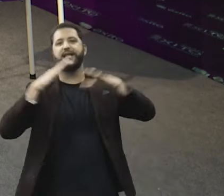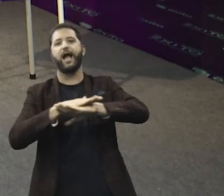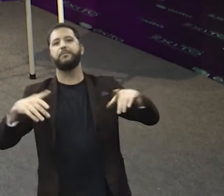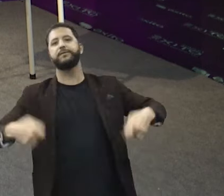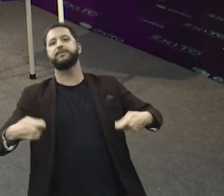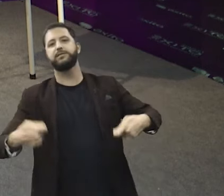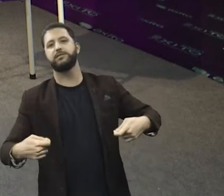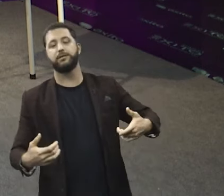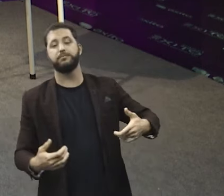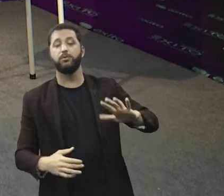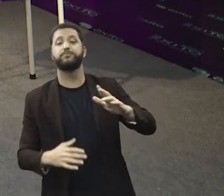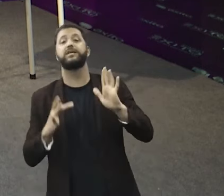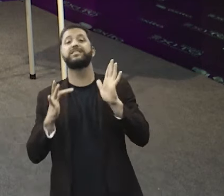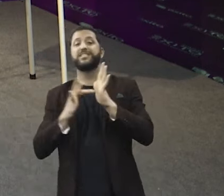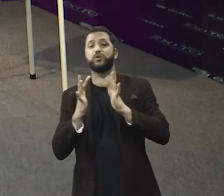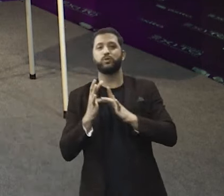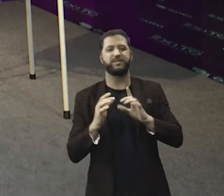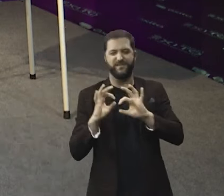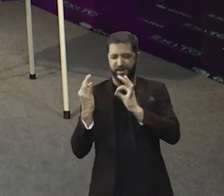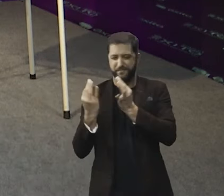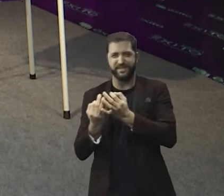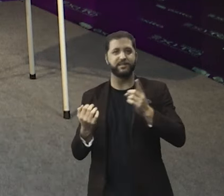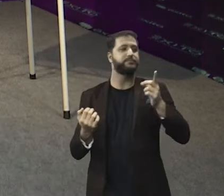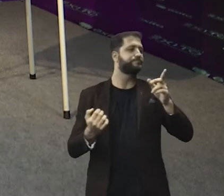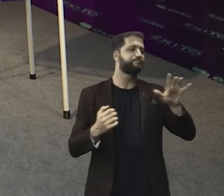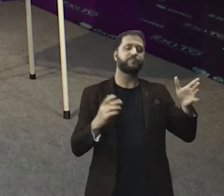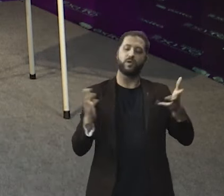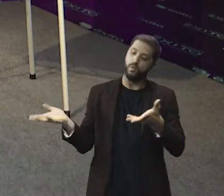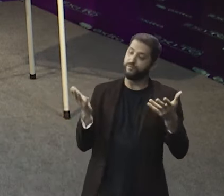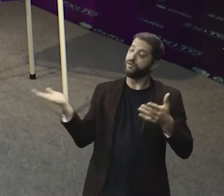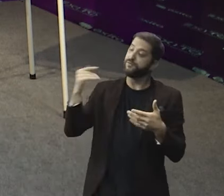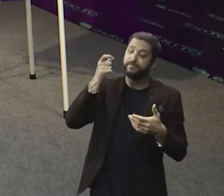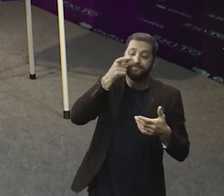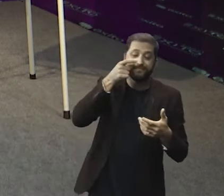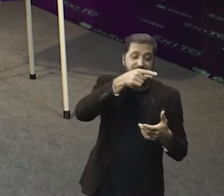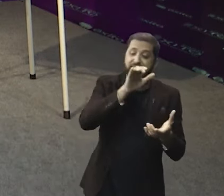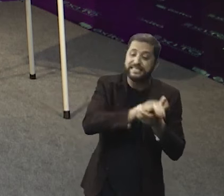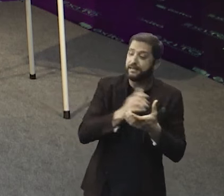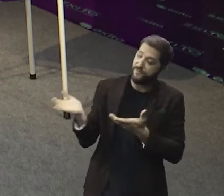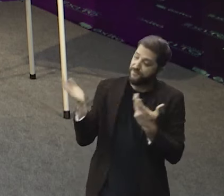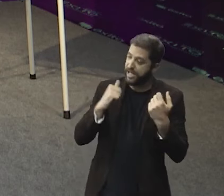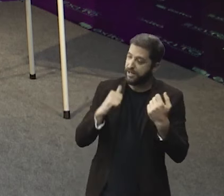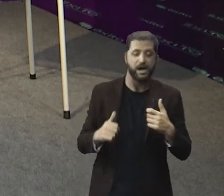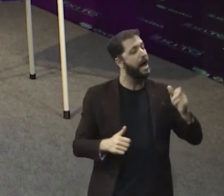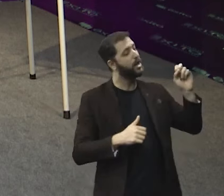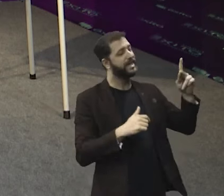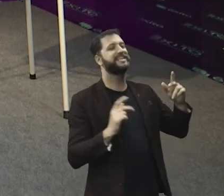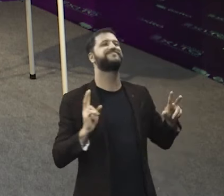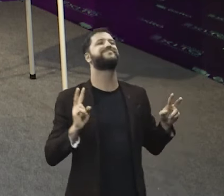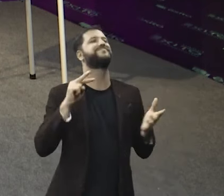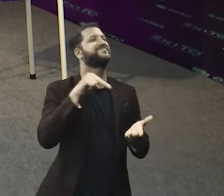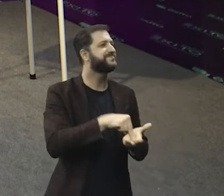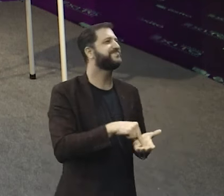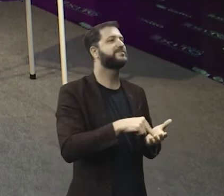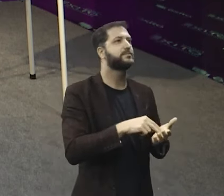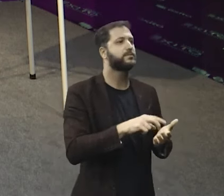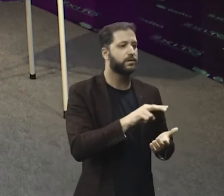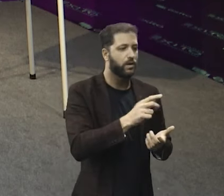convidado para aquela festa junto com sua mãe Maria e Maria quando viu que acontecer aquela desonra ela chegou pro seu filho Jesus e falou